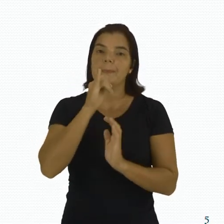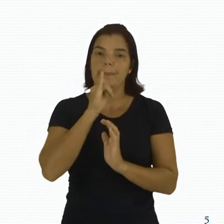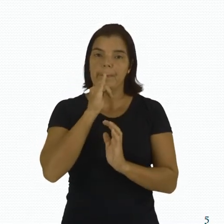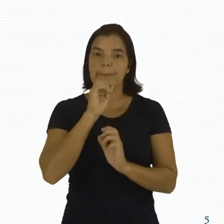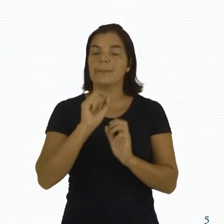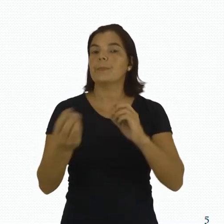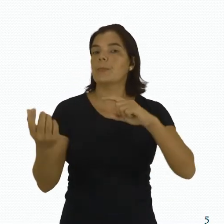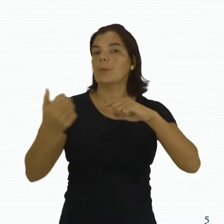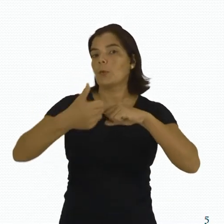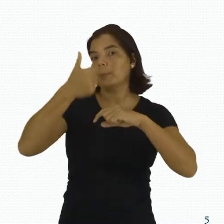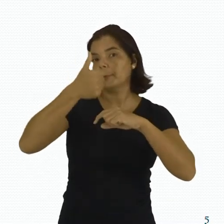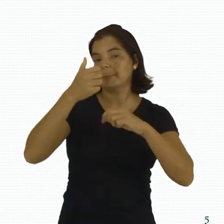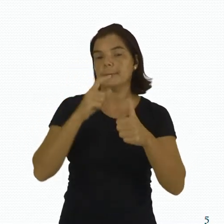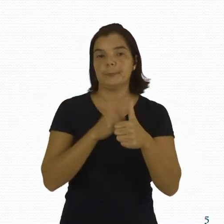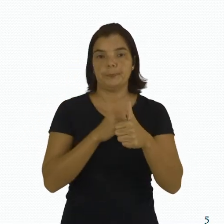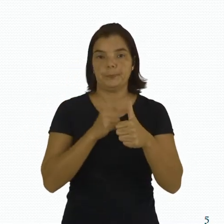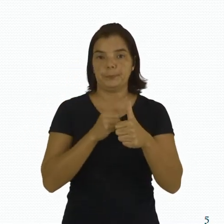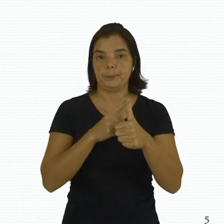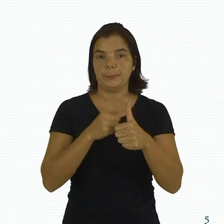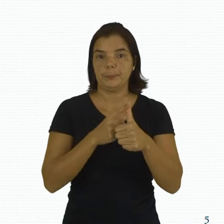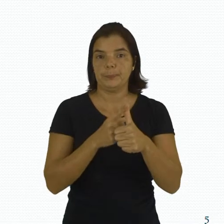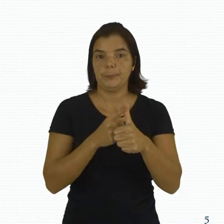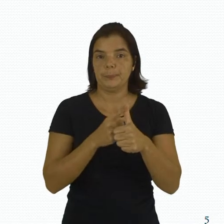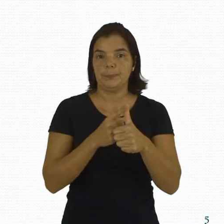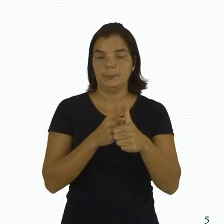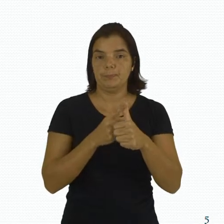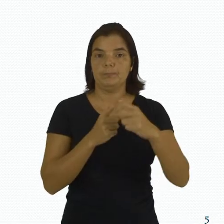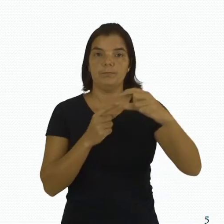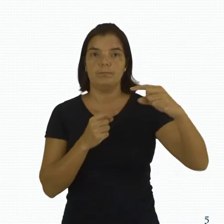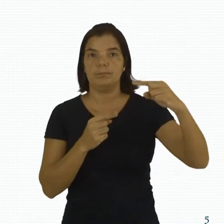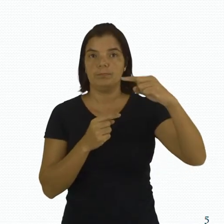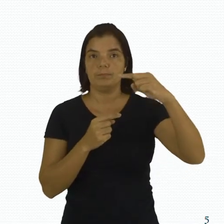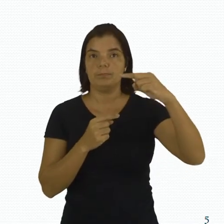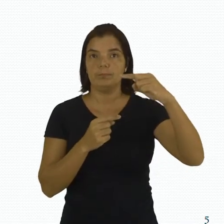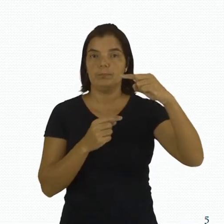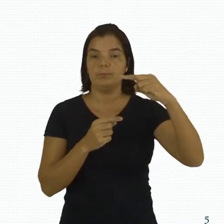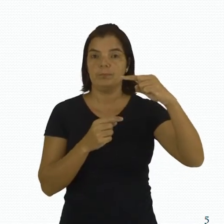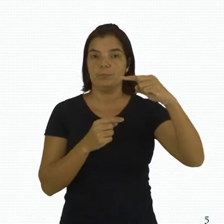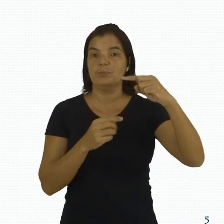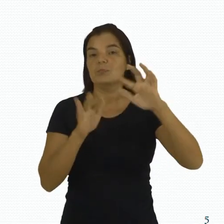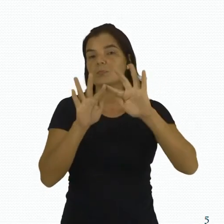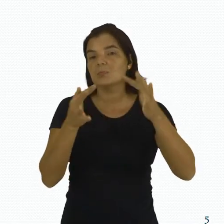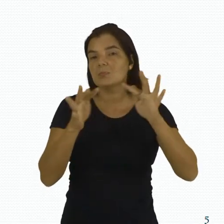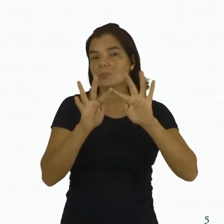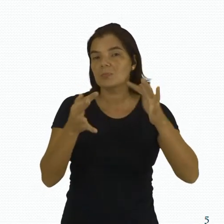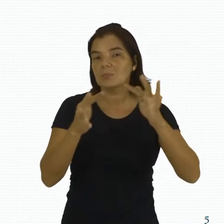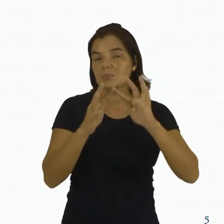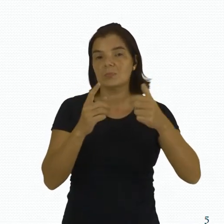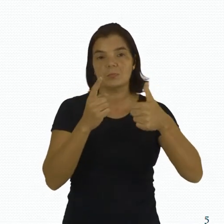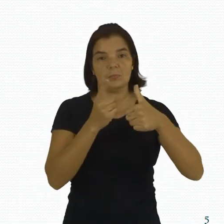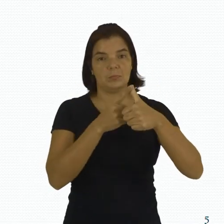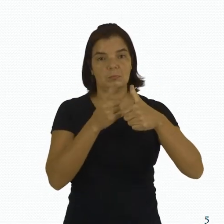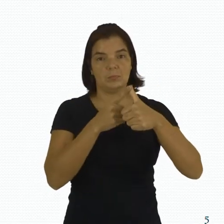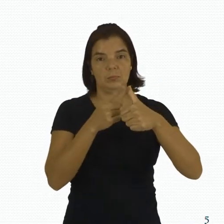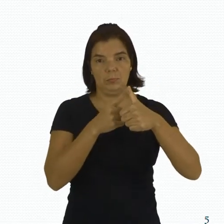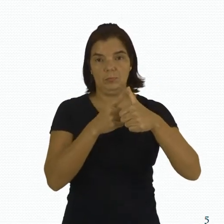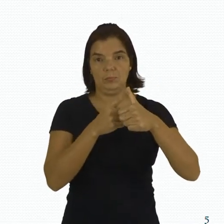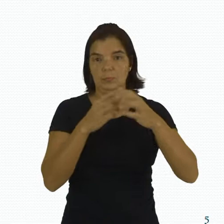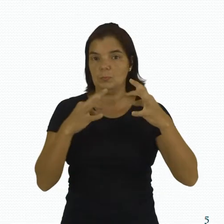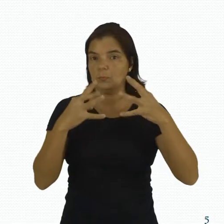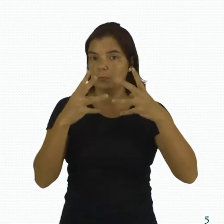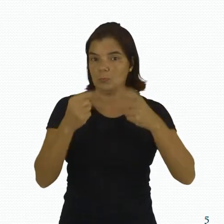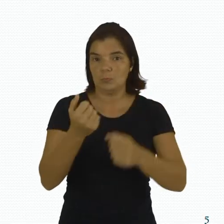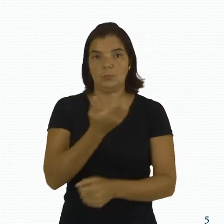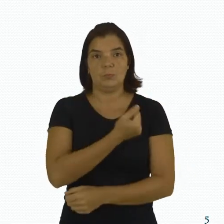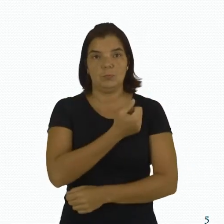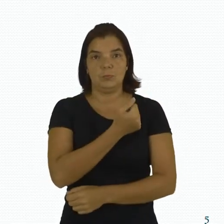que você vai colocar primeiro? Primeiro você vai colocar a parte, quando a dízima periódica for simples, você primeiro coloca a parte